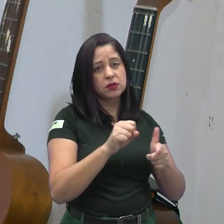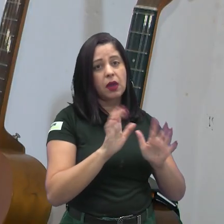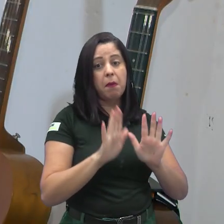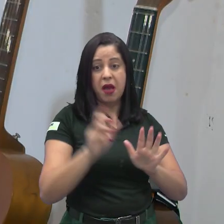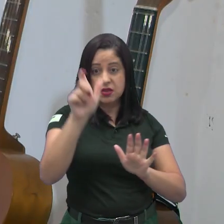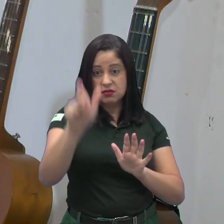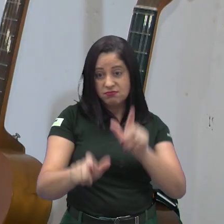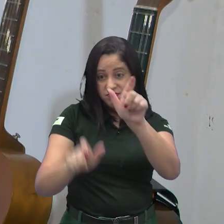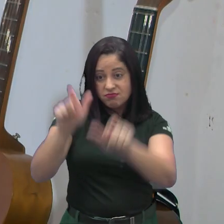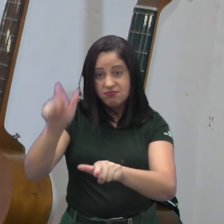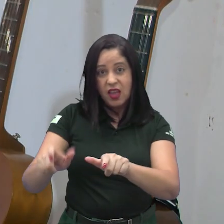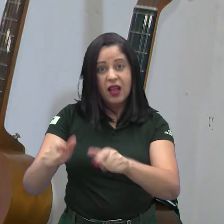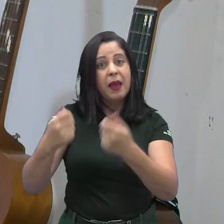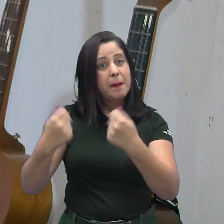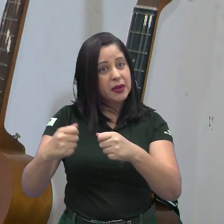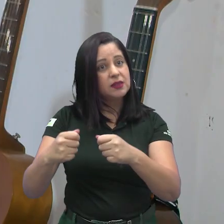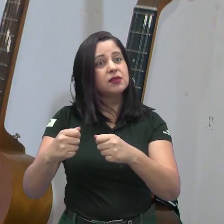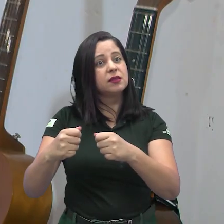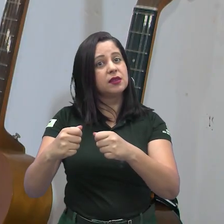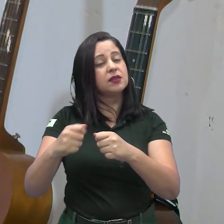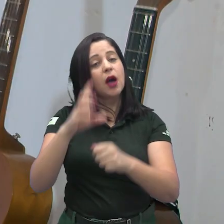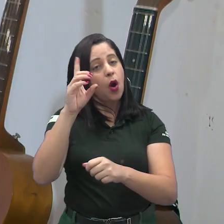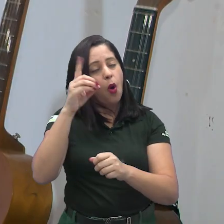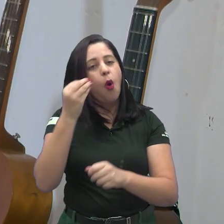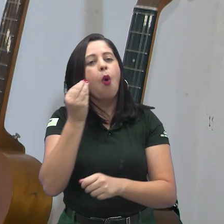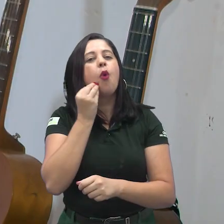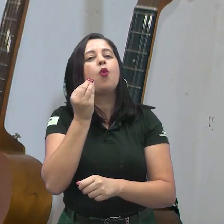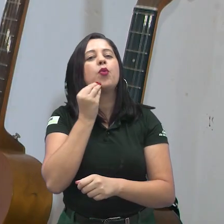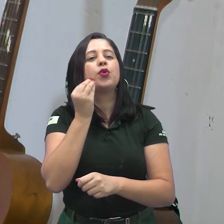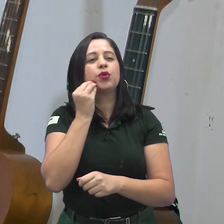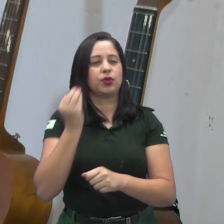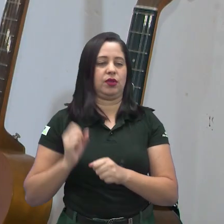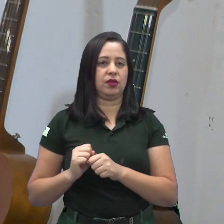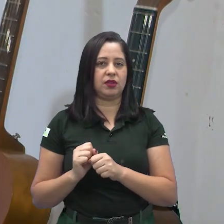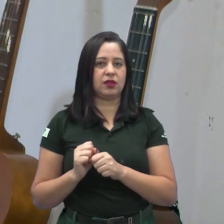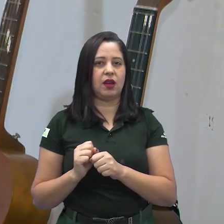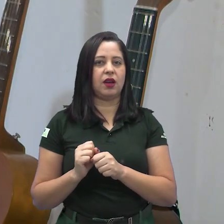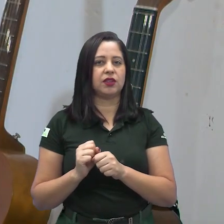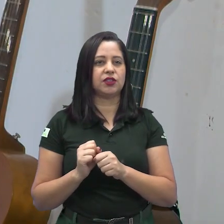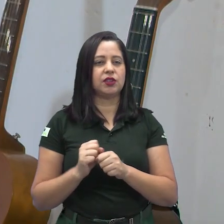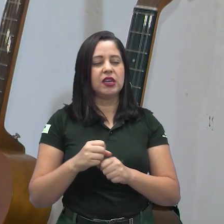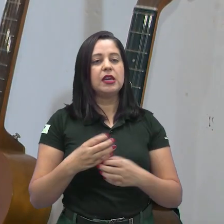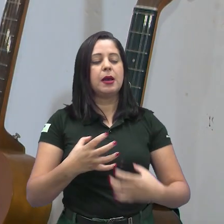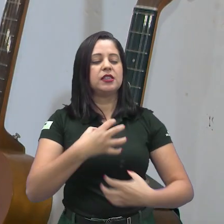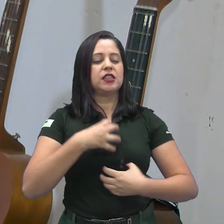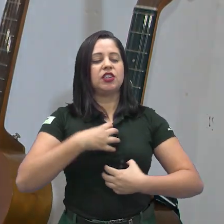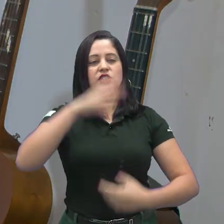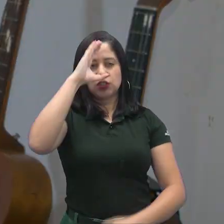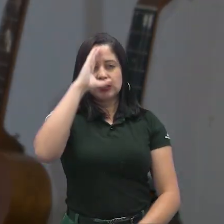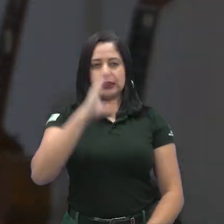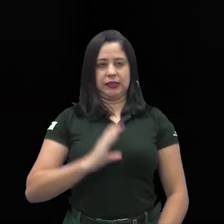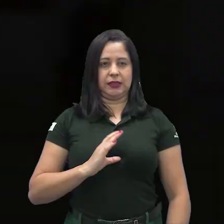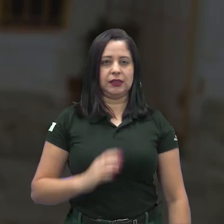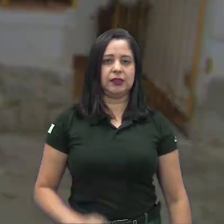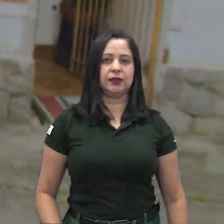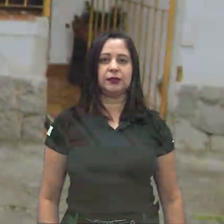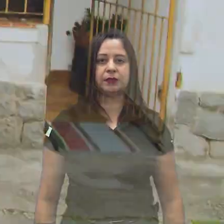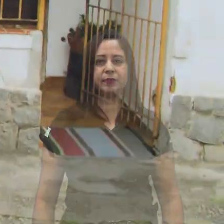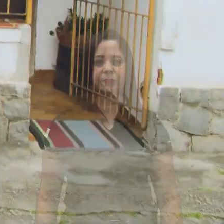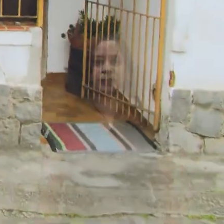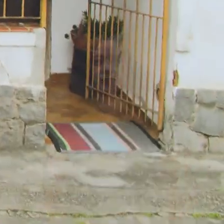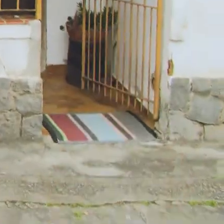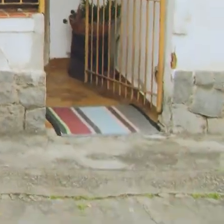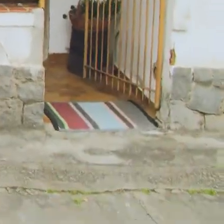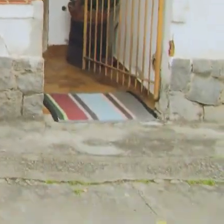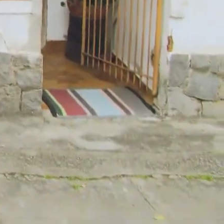de a dignidade mesmo, né, se sentirem cidadãos, né.